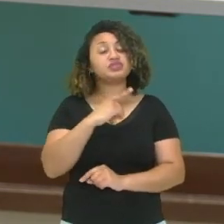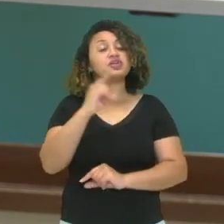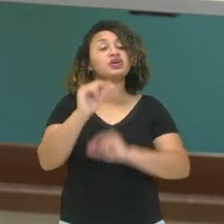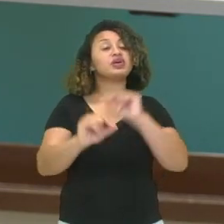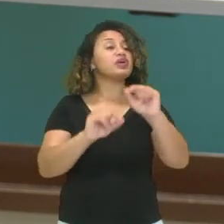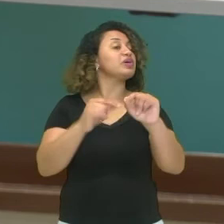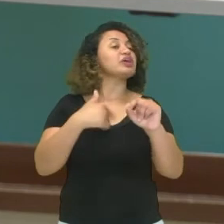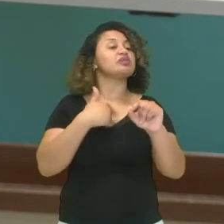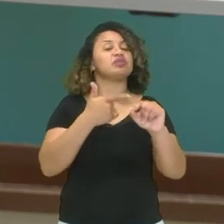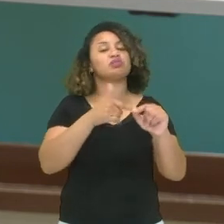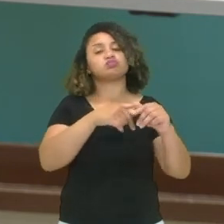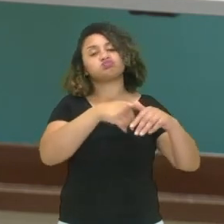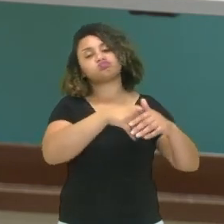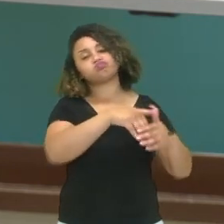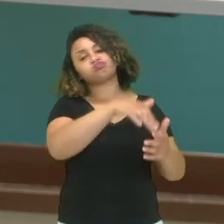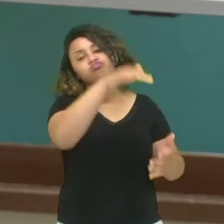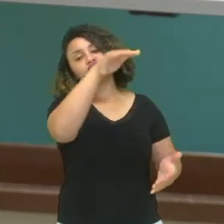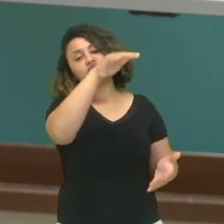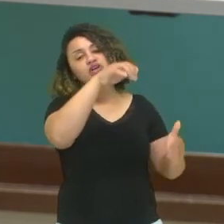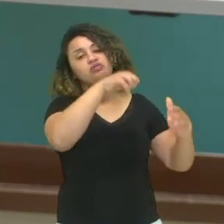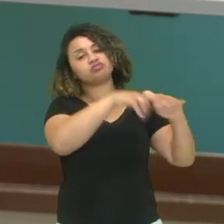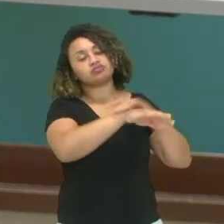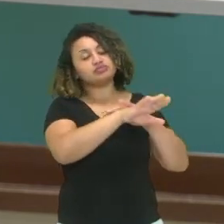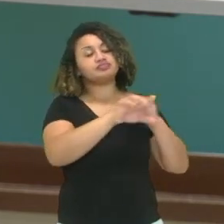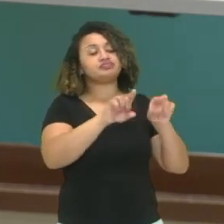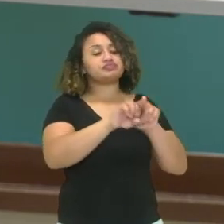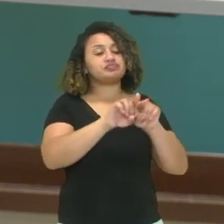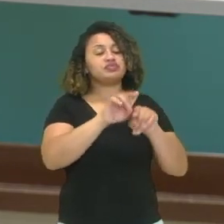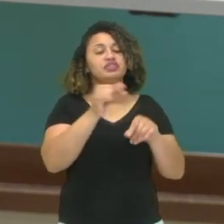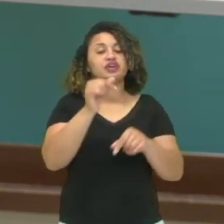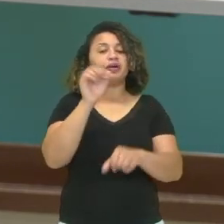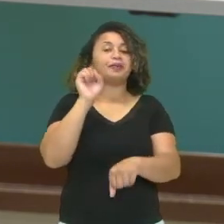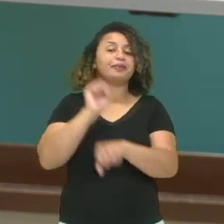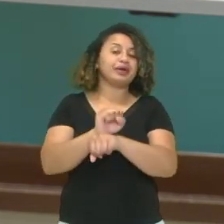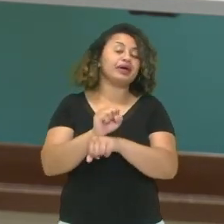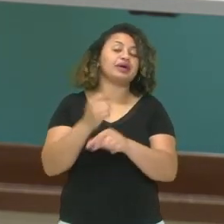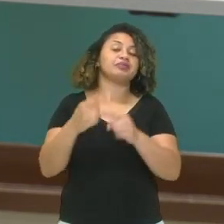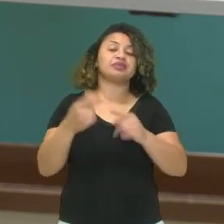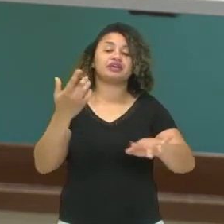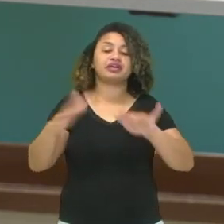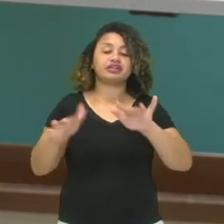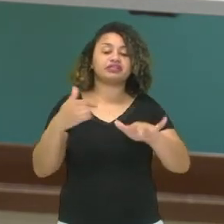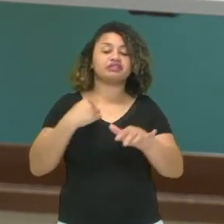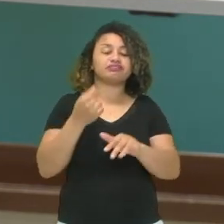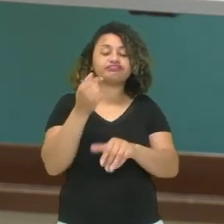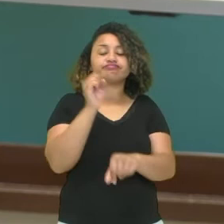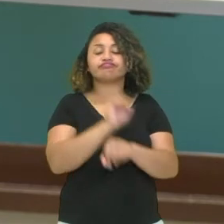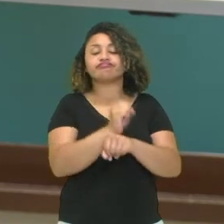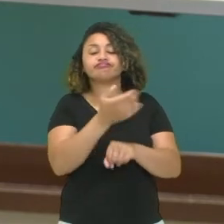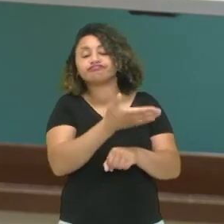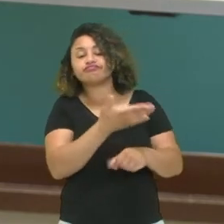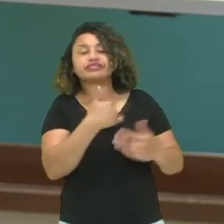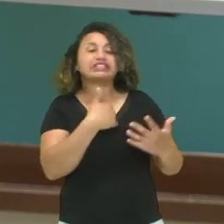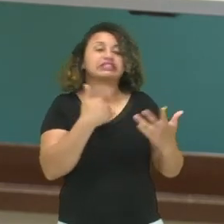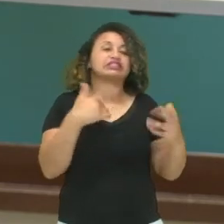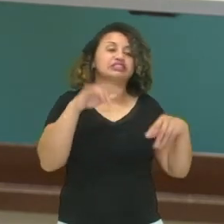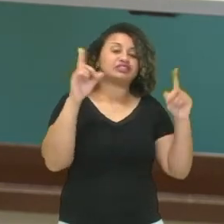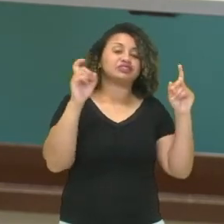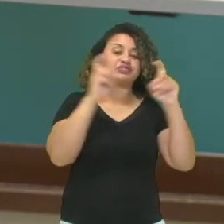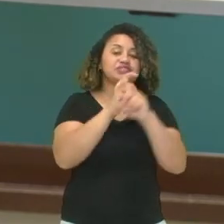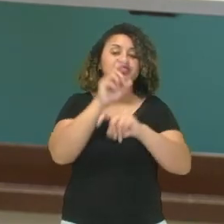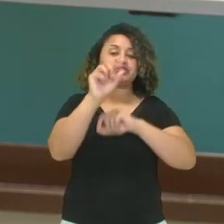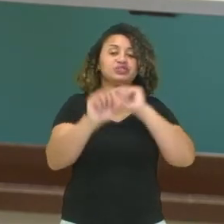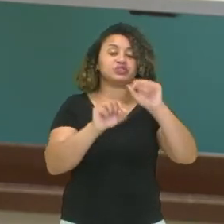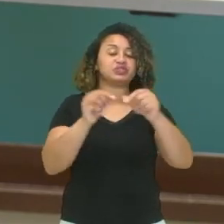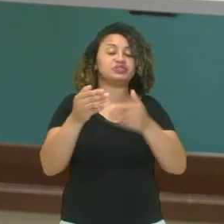não ficar muito grande e ficar muito dinheiro imobilizado, né? Porque às vezes um dinheiro muito imobilizado ali dificulta o que a gente